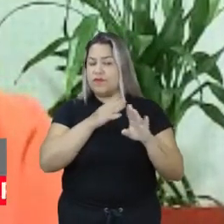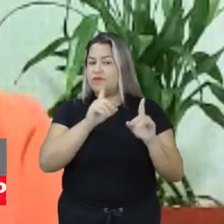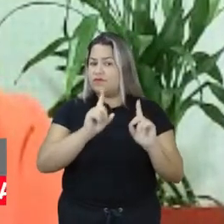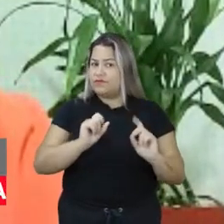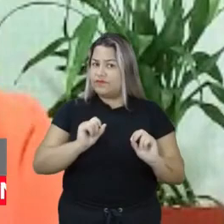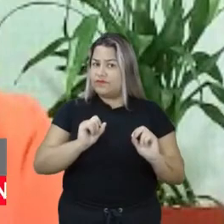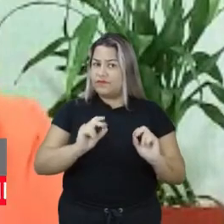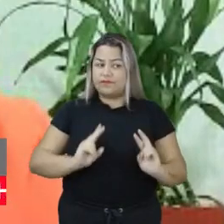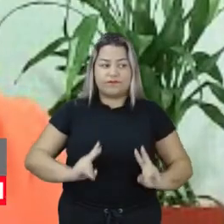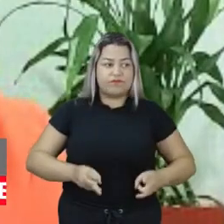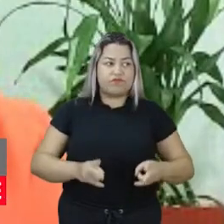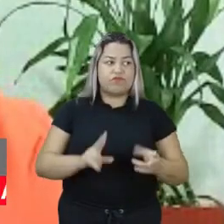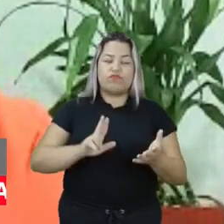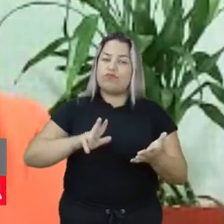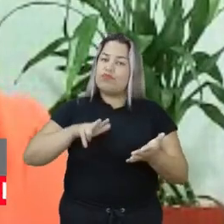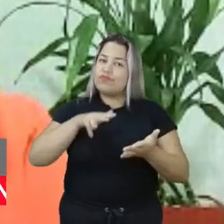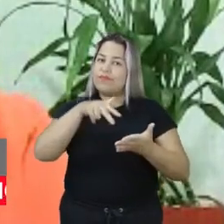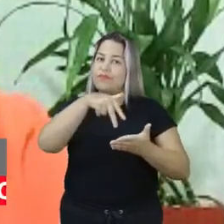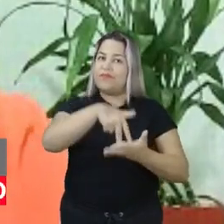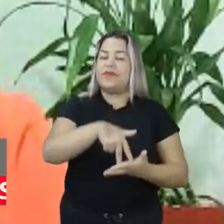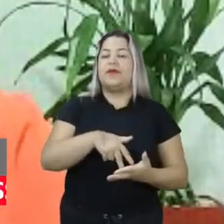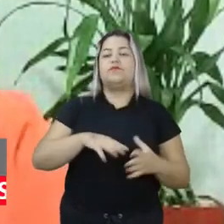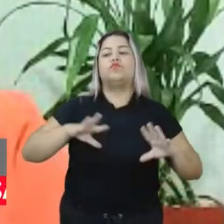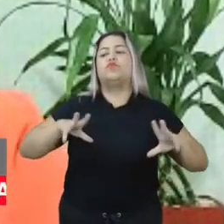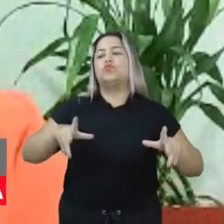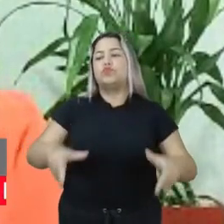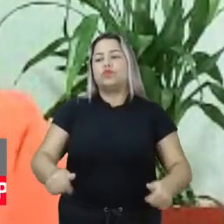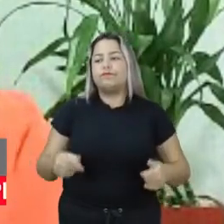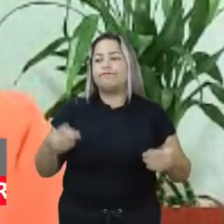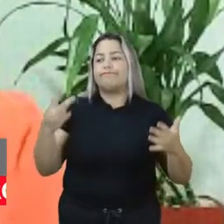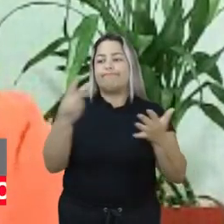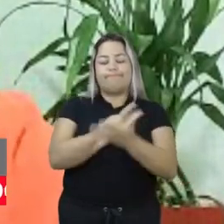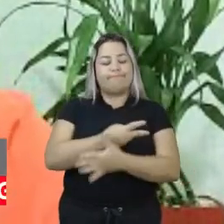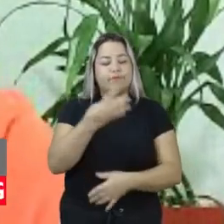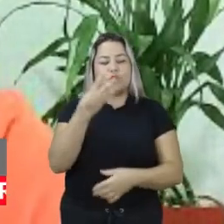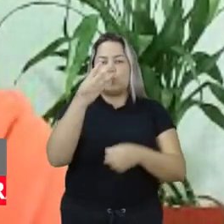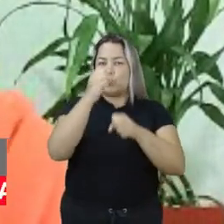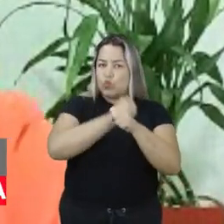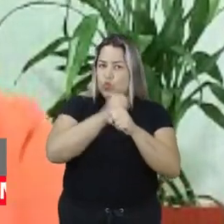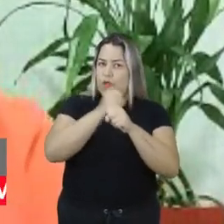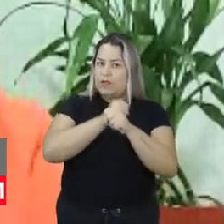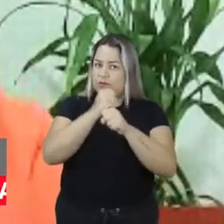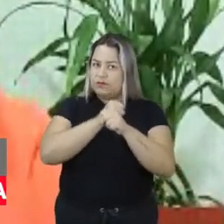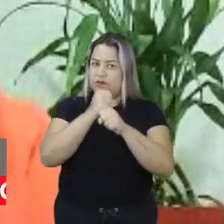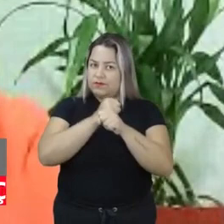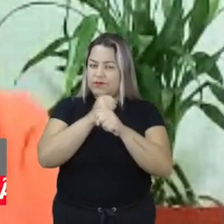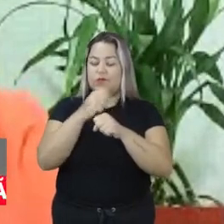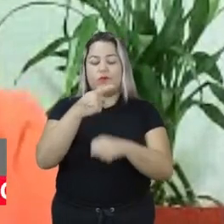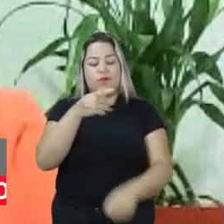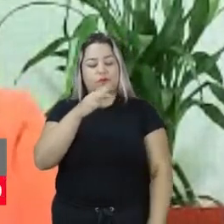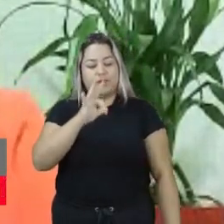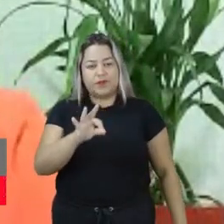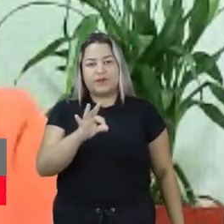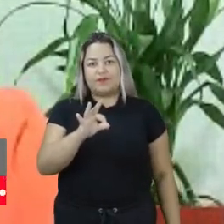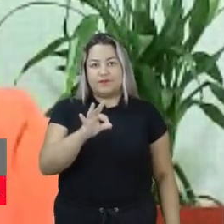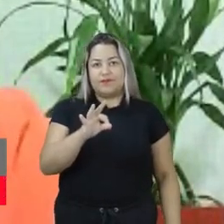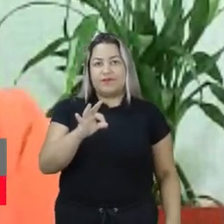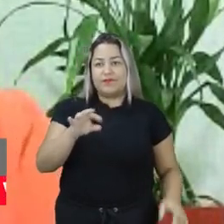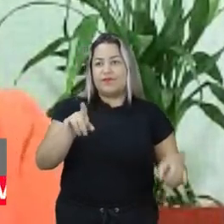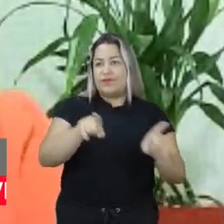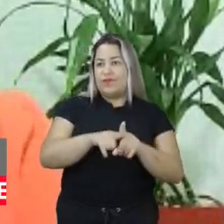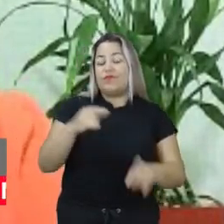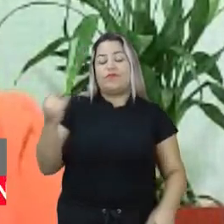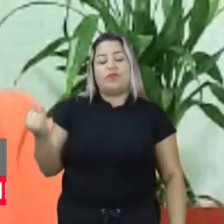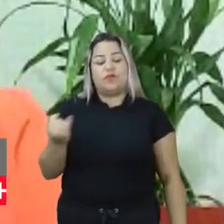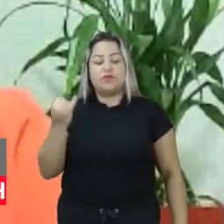a democracia de pé, né, por tudo que a gente passou nos últimos 4 anos. O PT, além de priorizar o